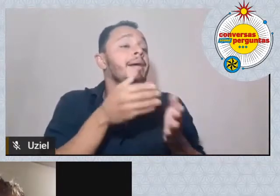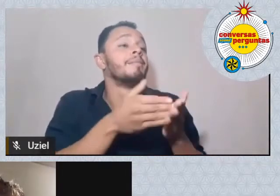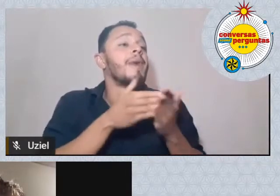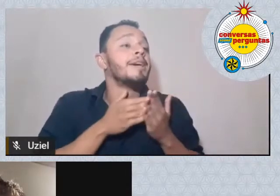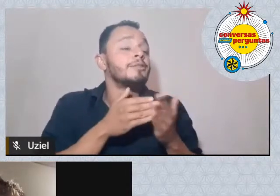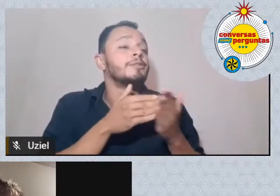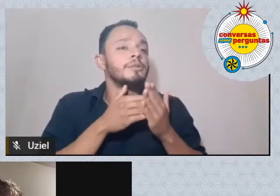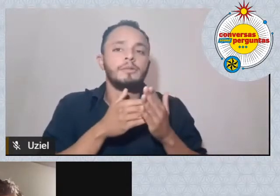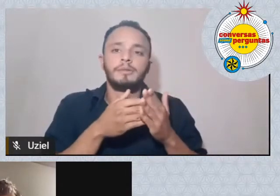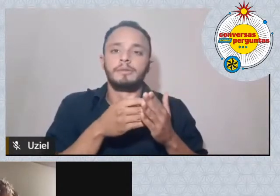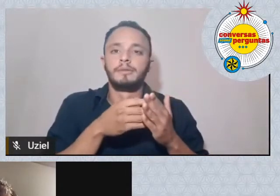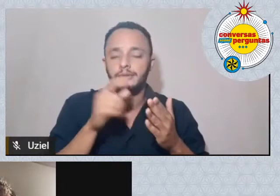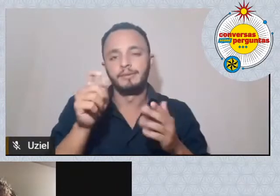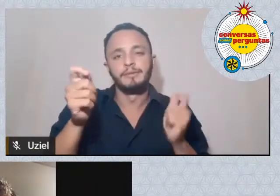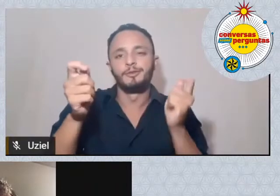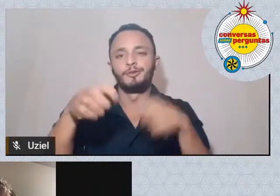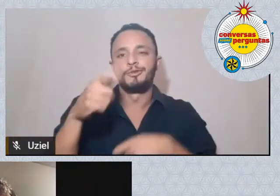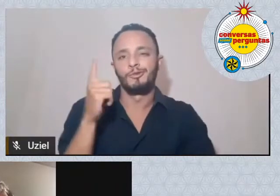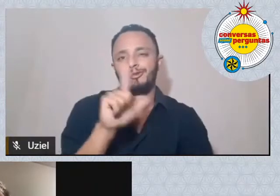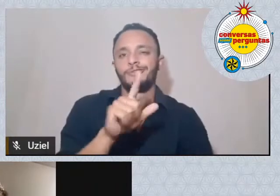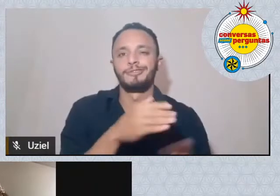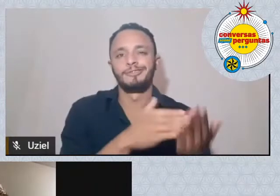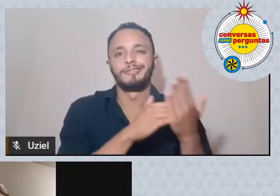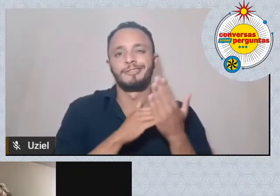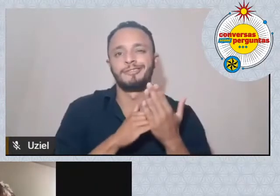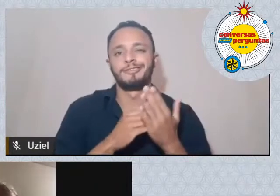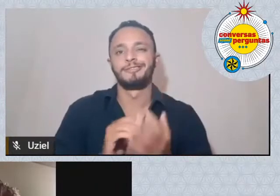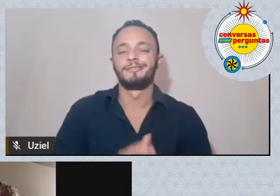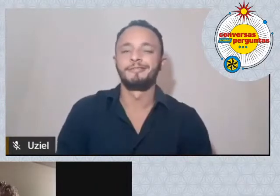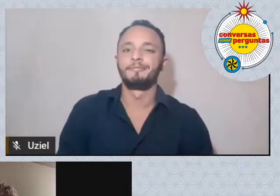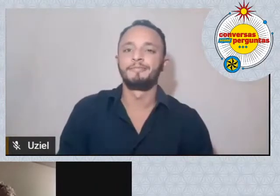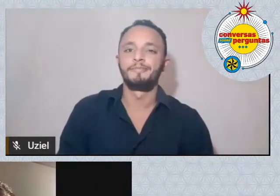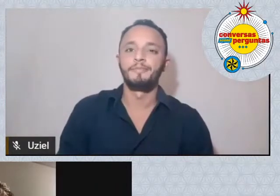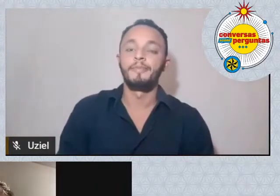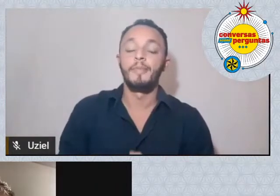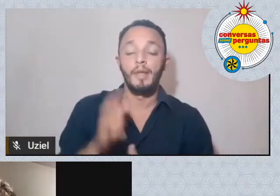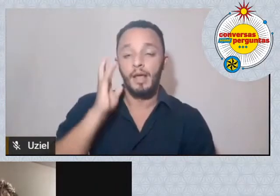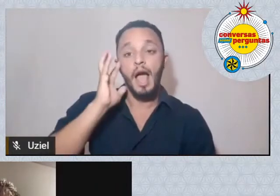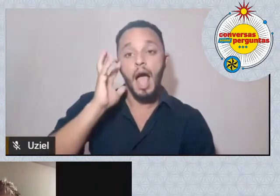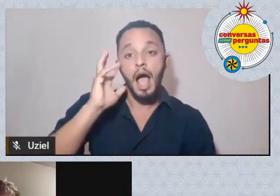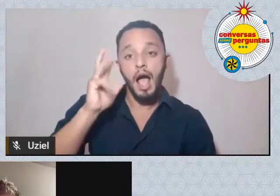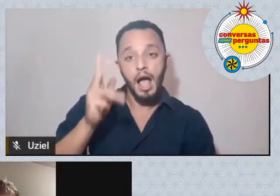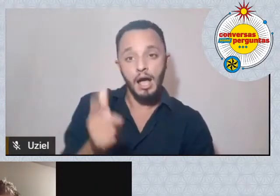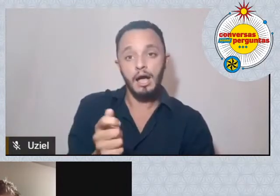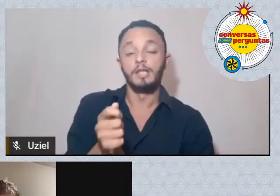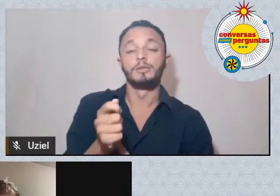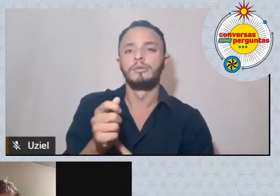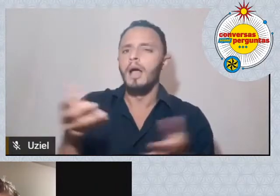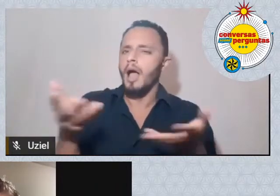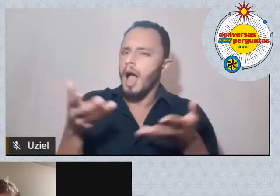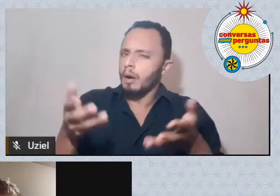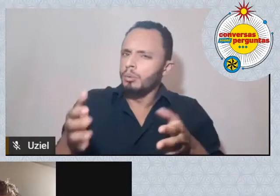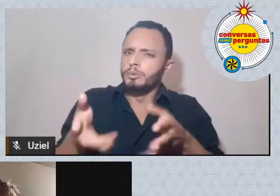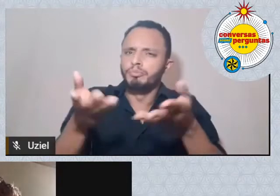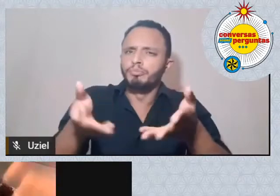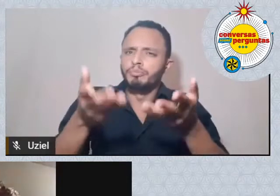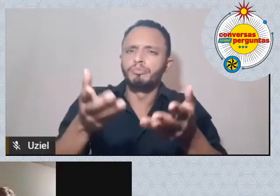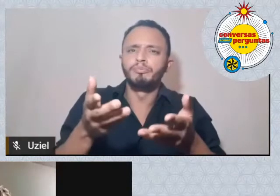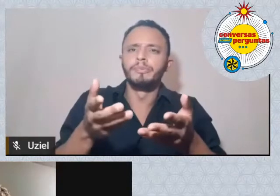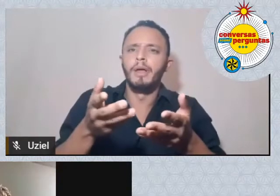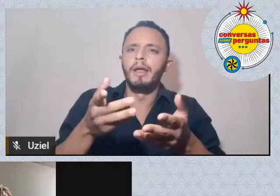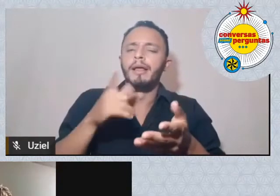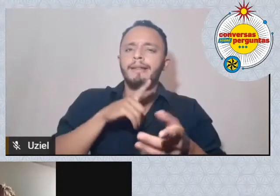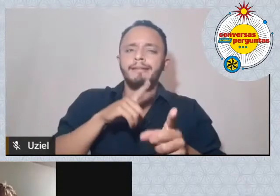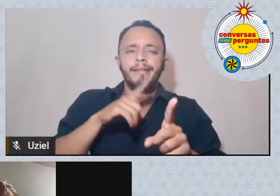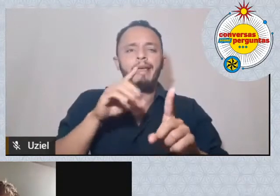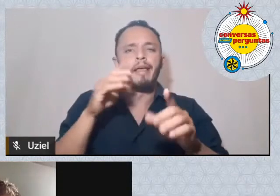acontecendo. Né? Acho que isso deve ficar, assim como uma tendência, mas também, e aí passando